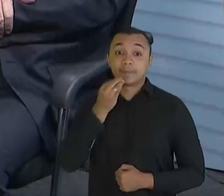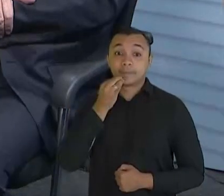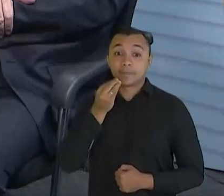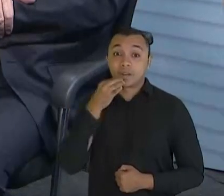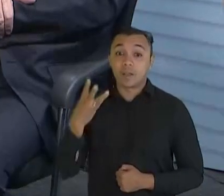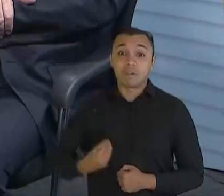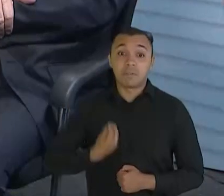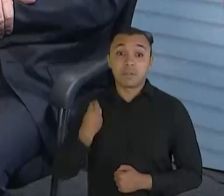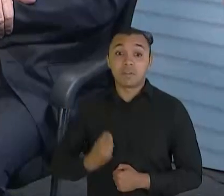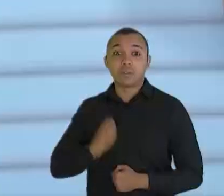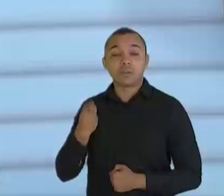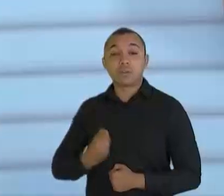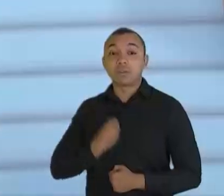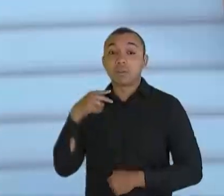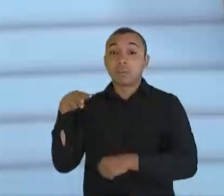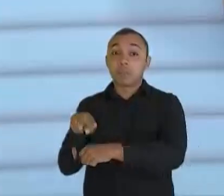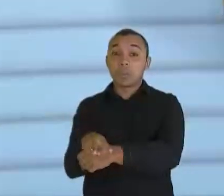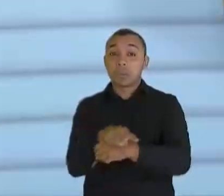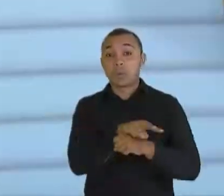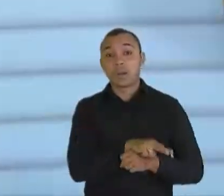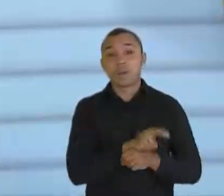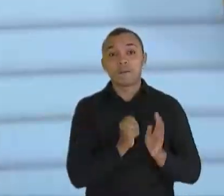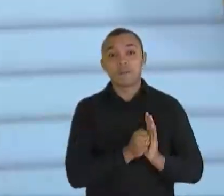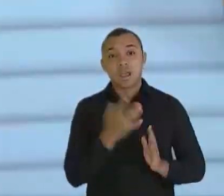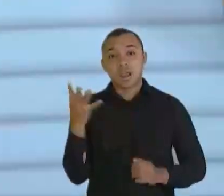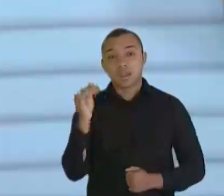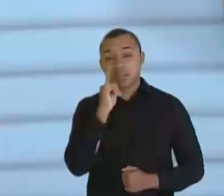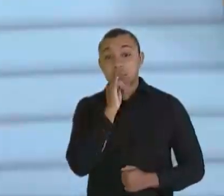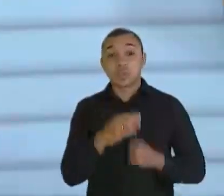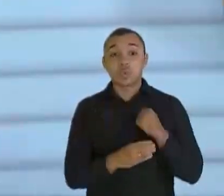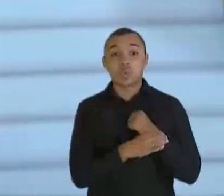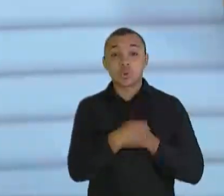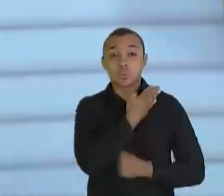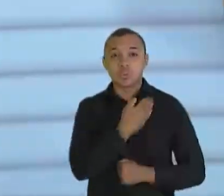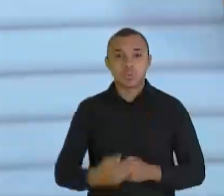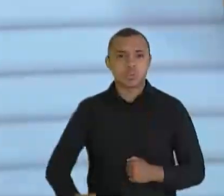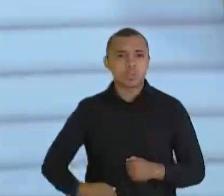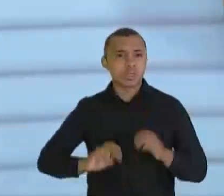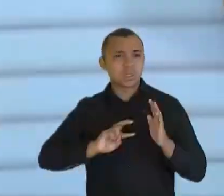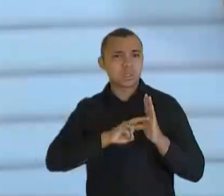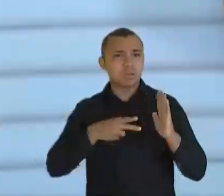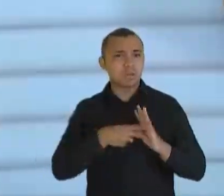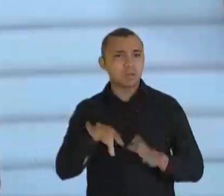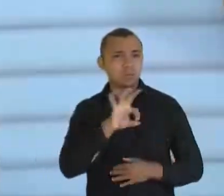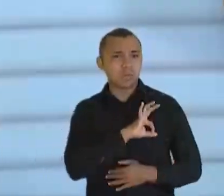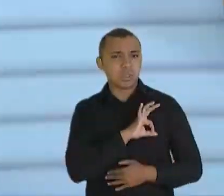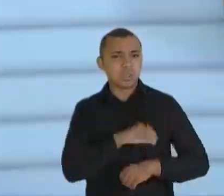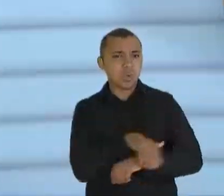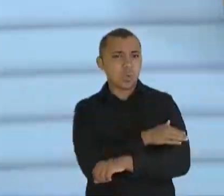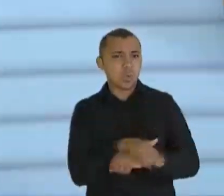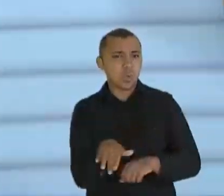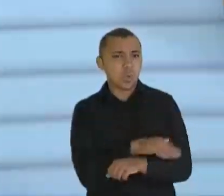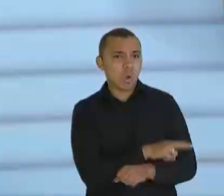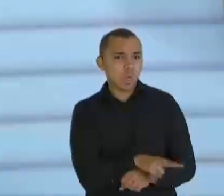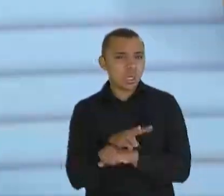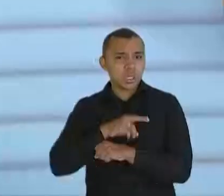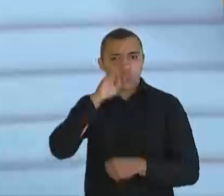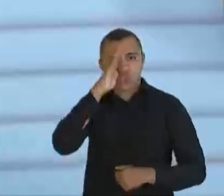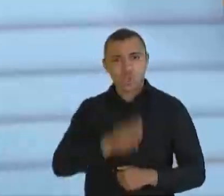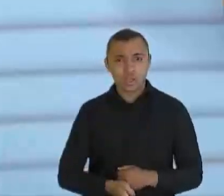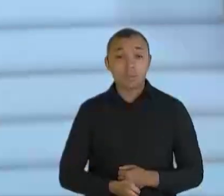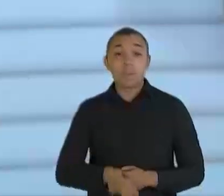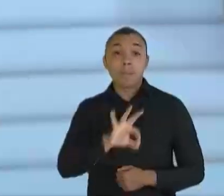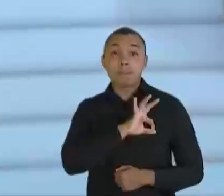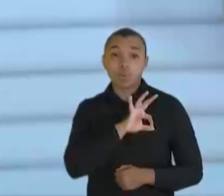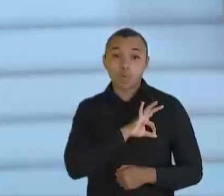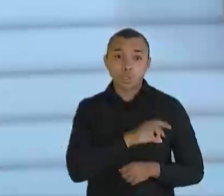muitas dimensões. Veja, segurança pública não é só policiamento, e policiamento não é só policiamento ostensivo. Então, vamos pensar, o policiamento ostensivo faz parte